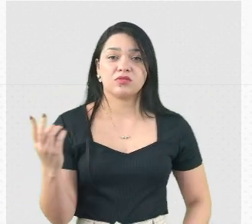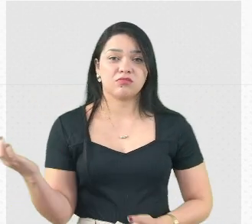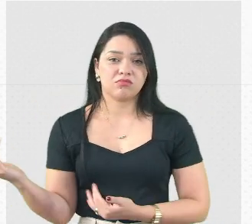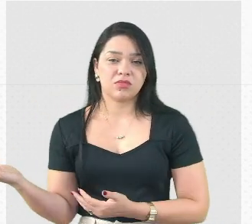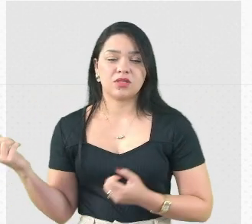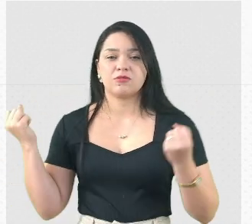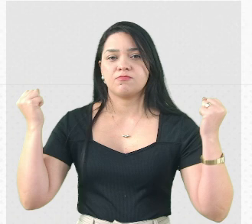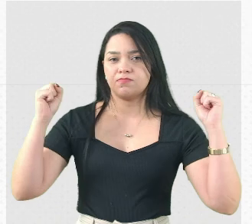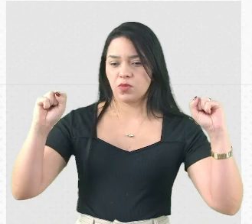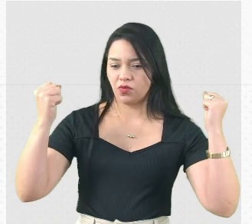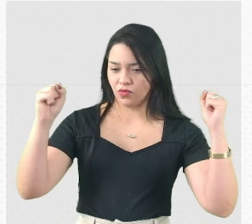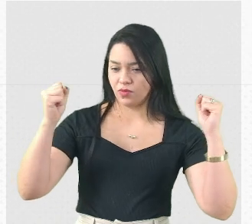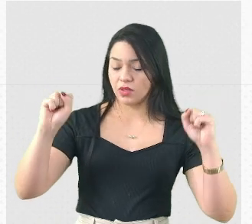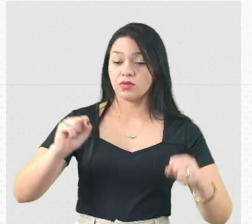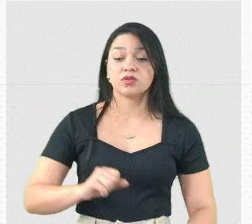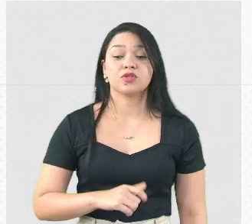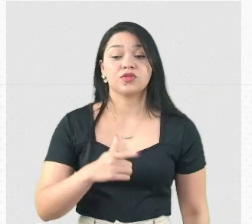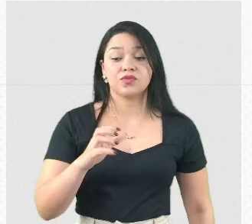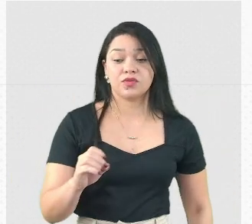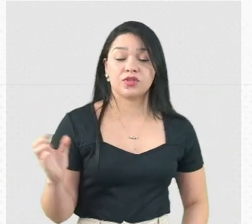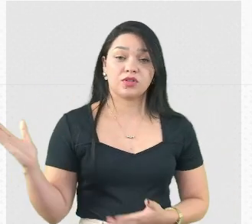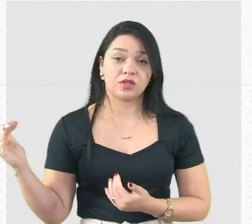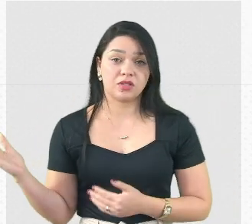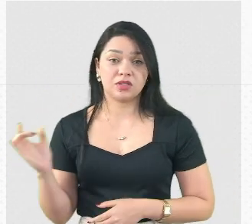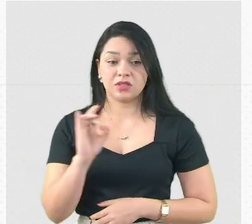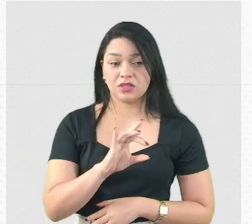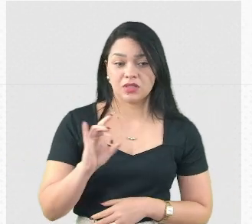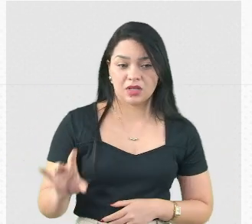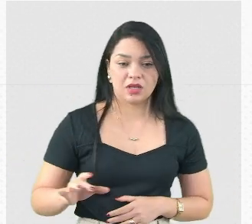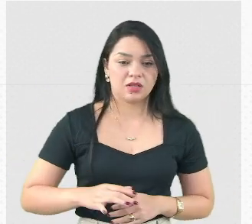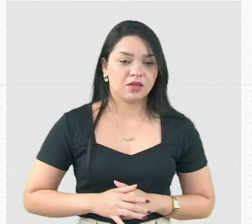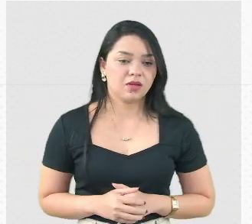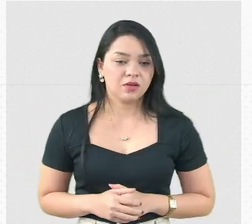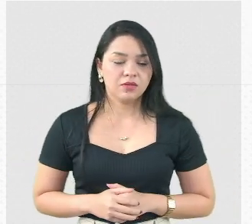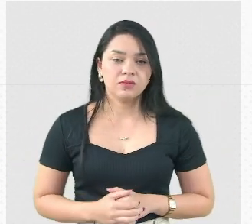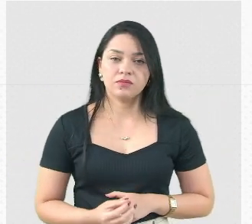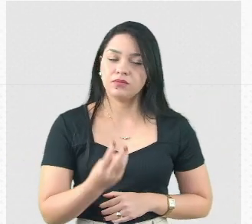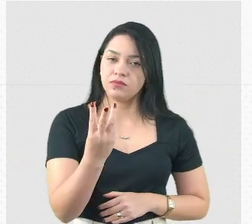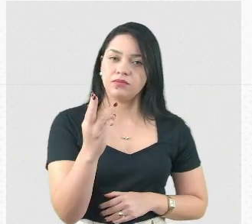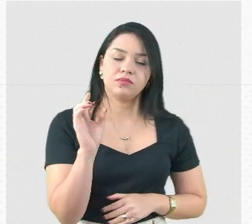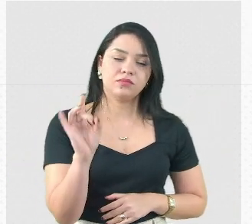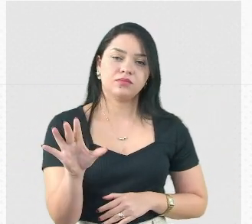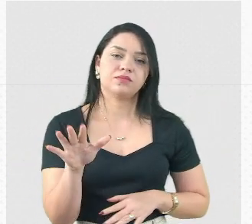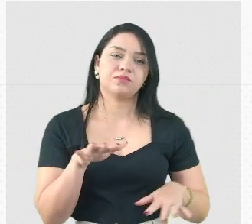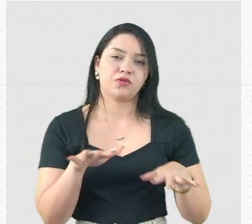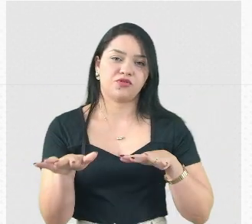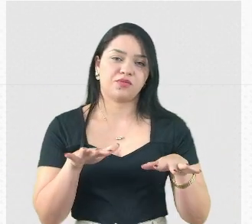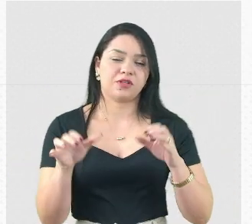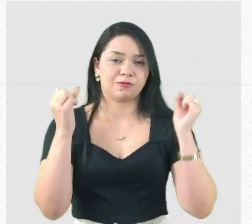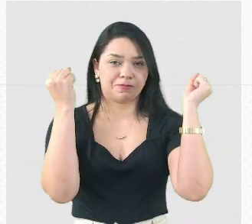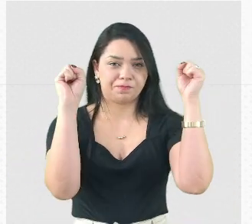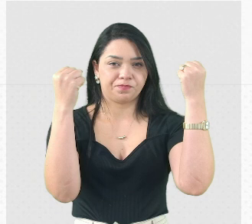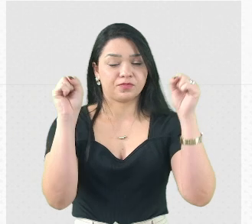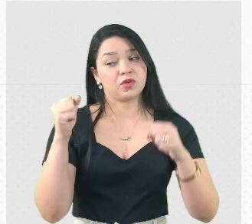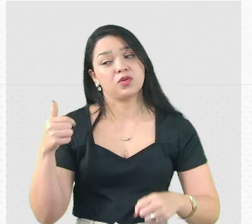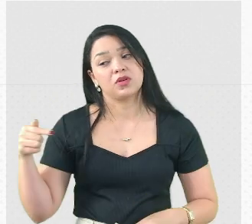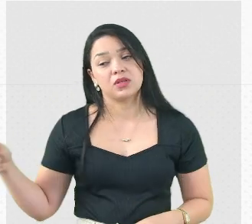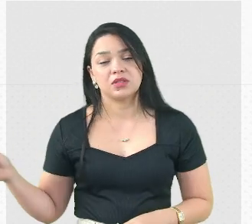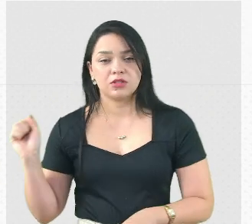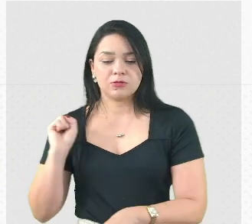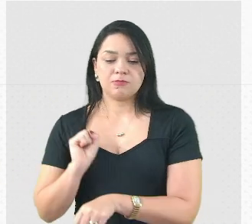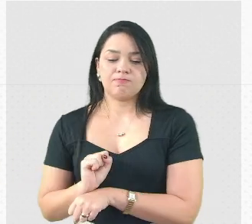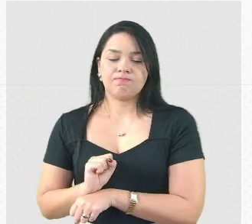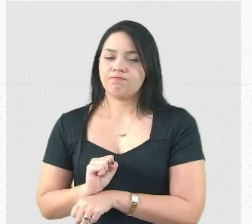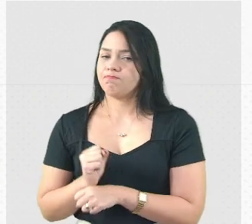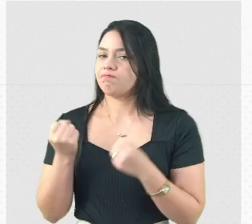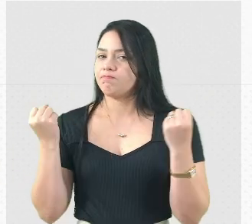movimentam. Ou seja, de 20 adolescentes, 10 de cada sexo, 3 apenas se movimentam. Os outros 17 são